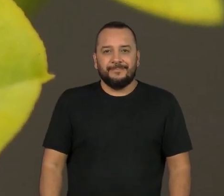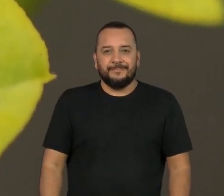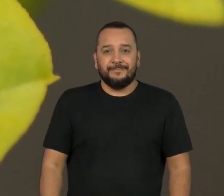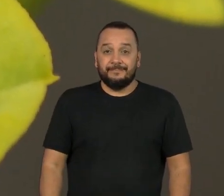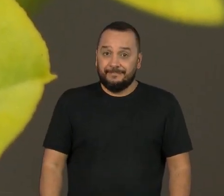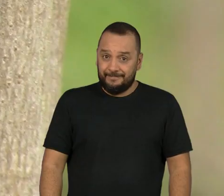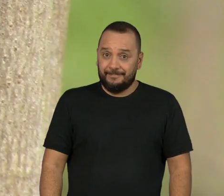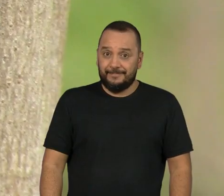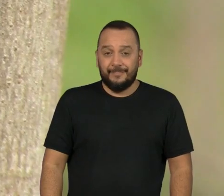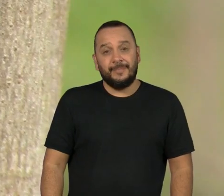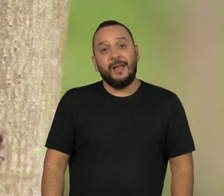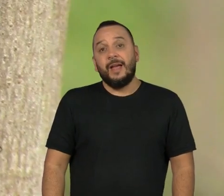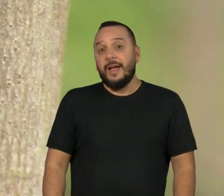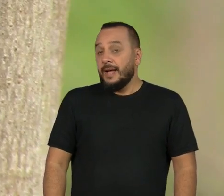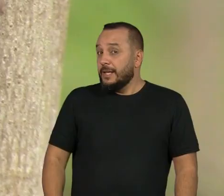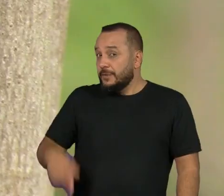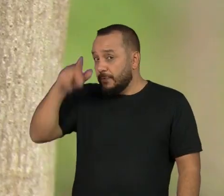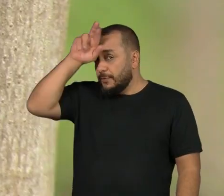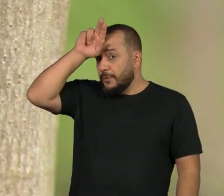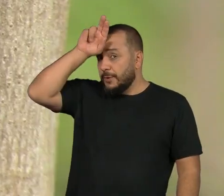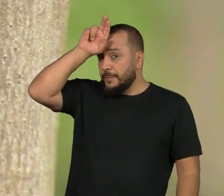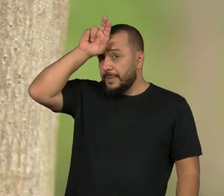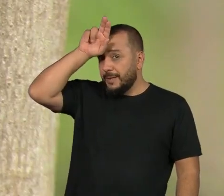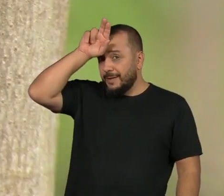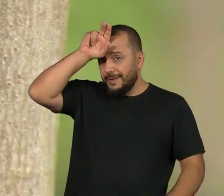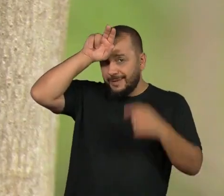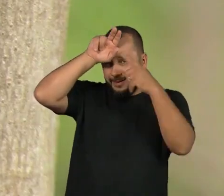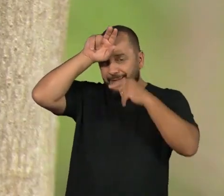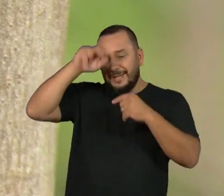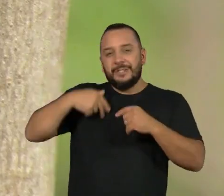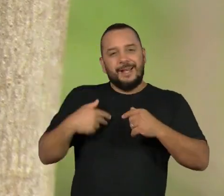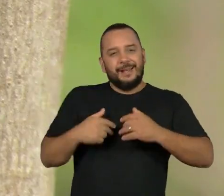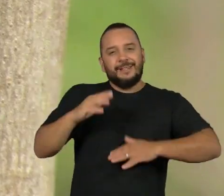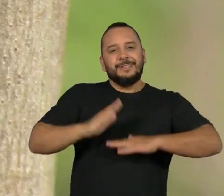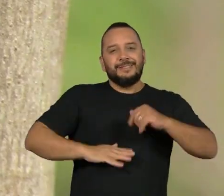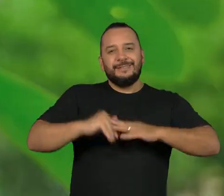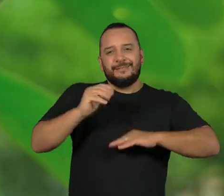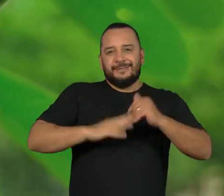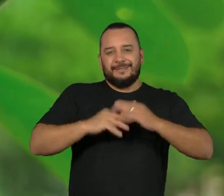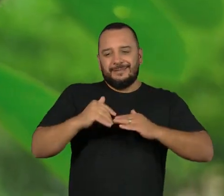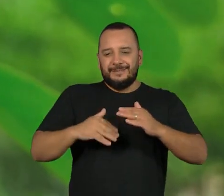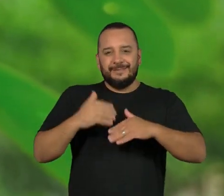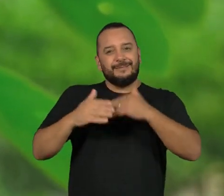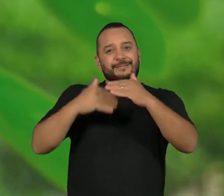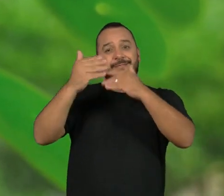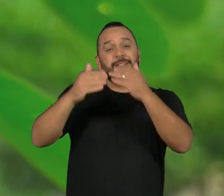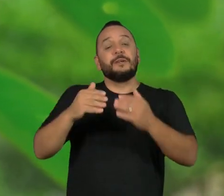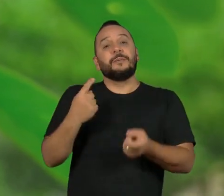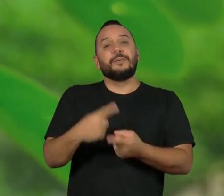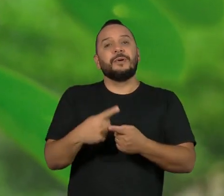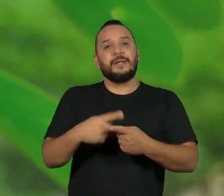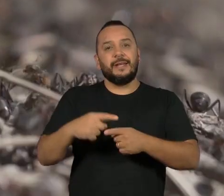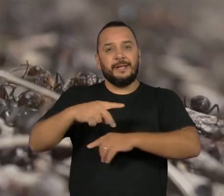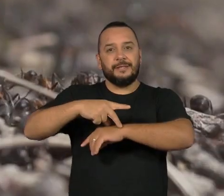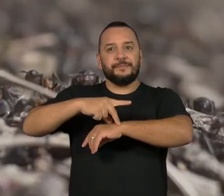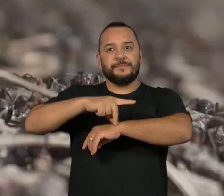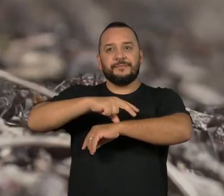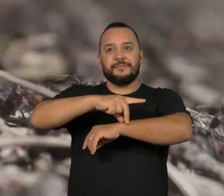Uma habilidade das formigas que se desenvolveu após a extinção dos dinossauros.